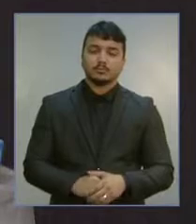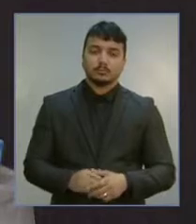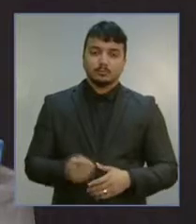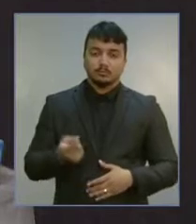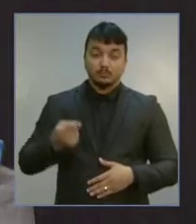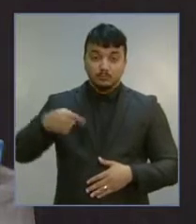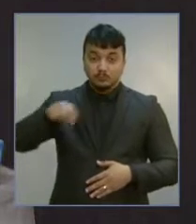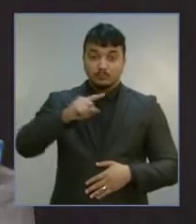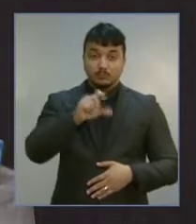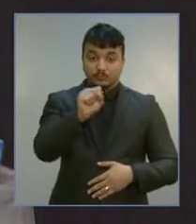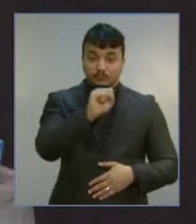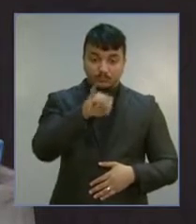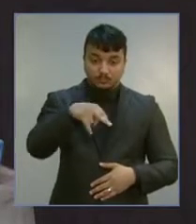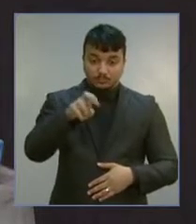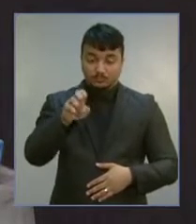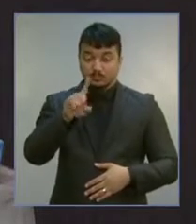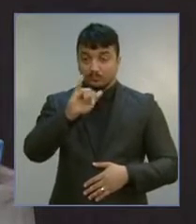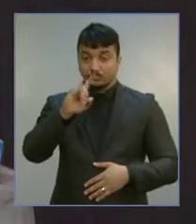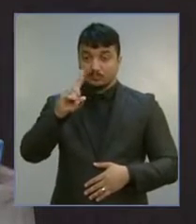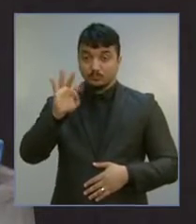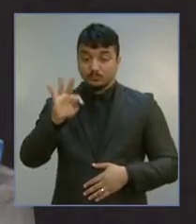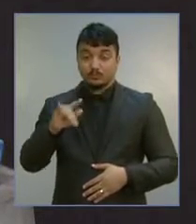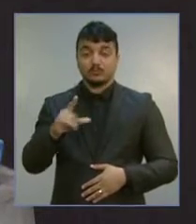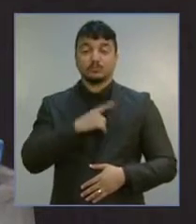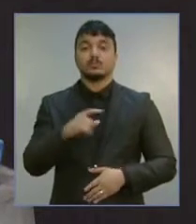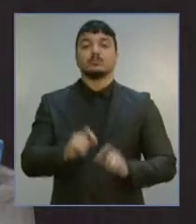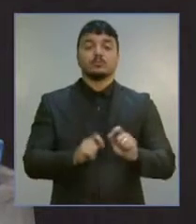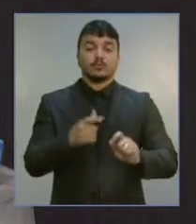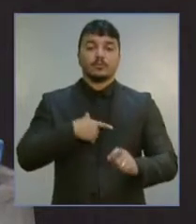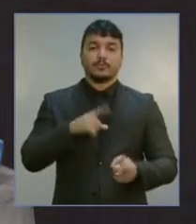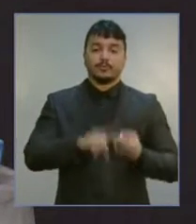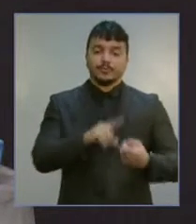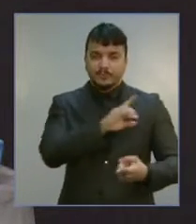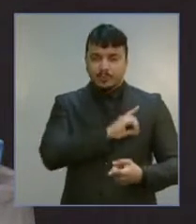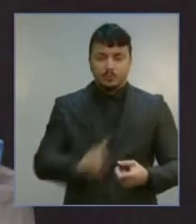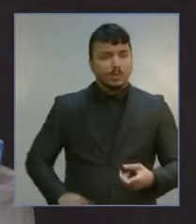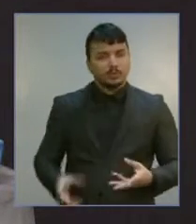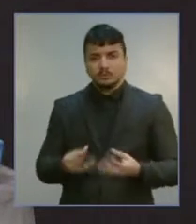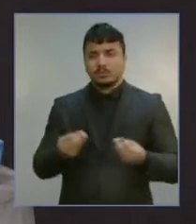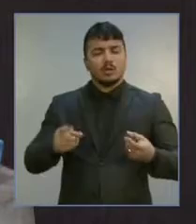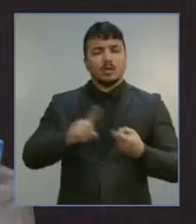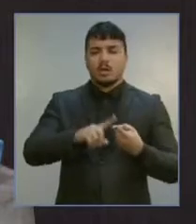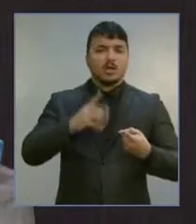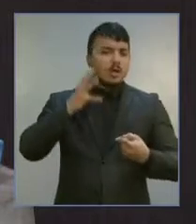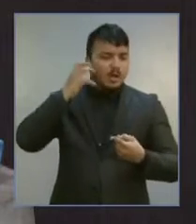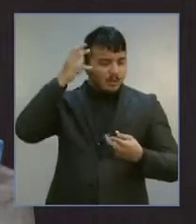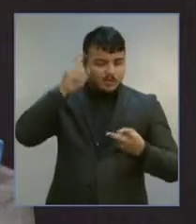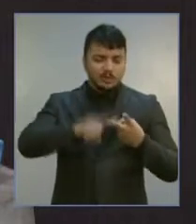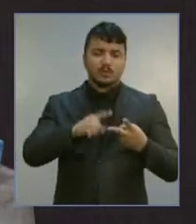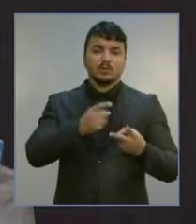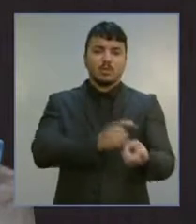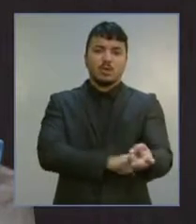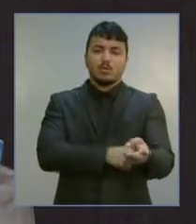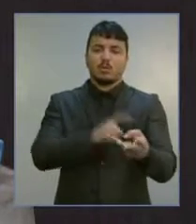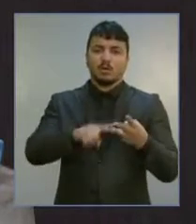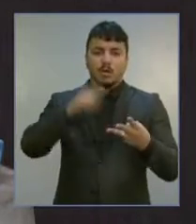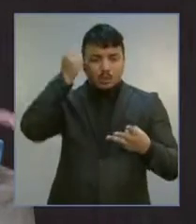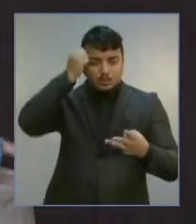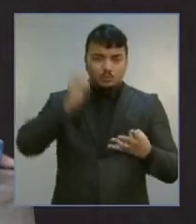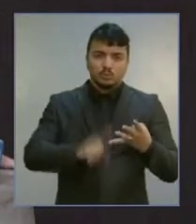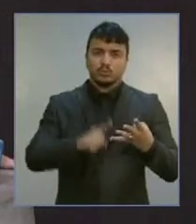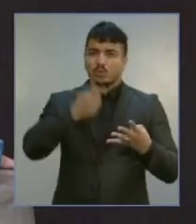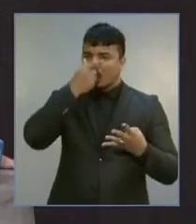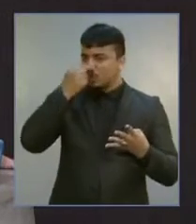apreço que o sim detém vários deputados eu queria citar aqui deputado evandro deputado heumann deputado augusto a